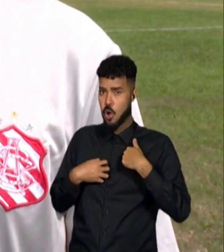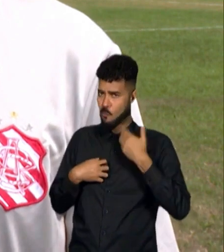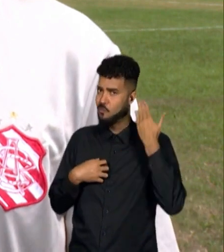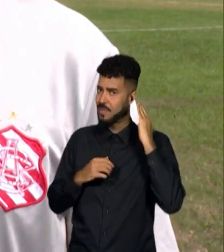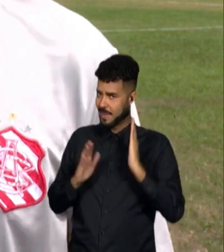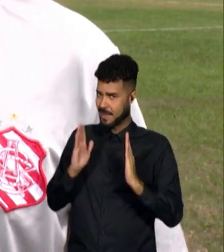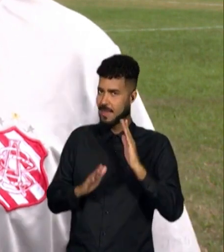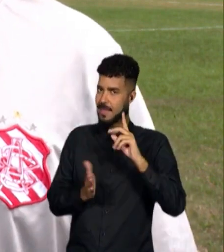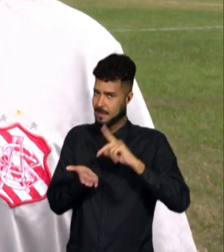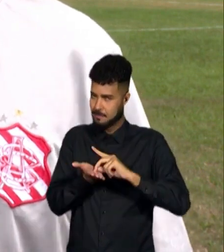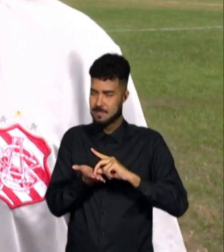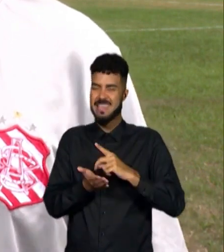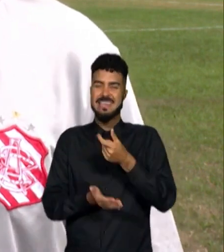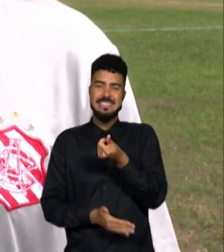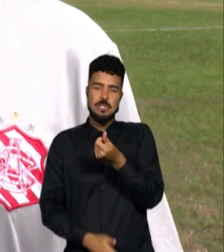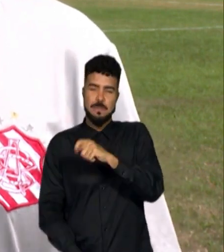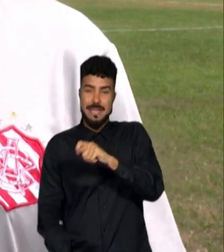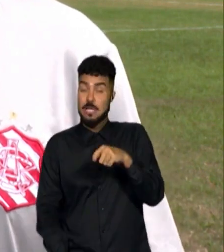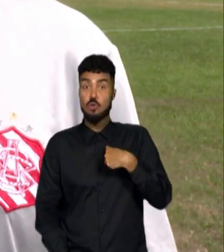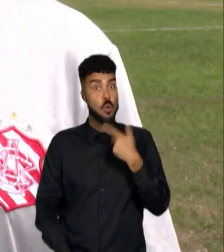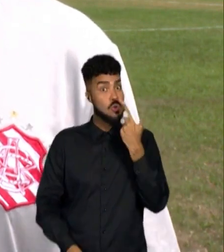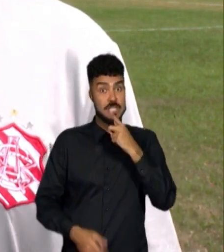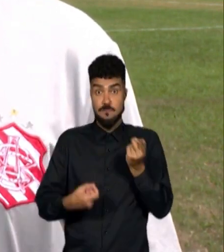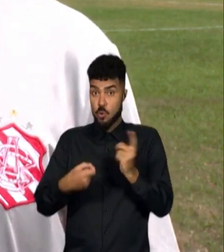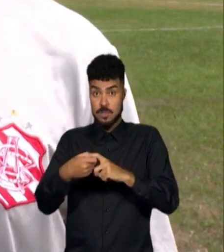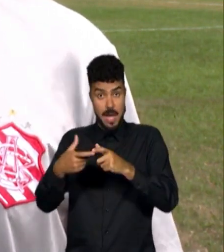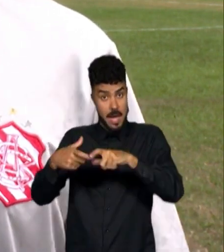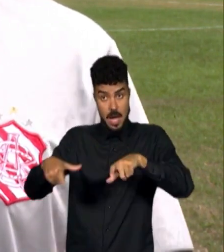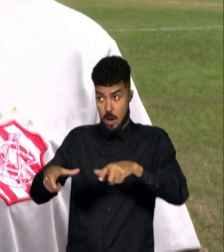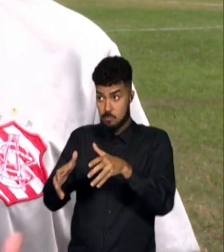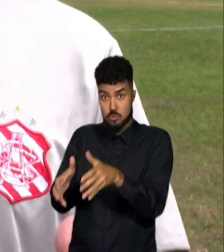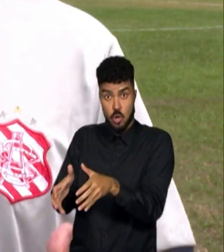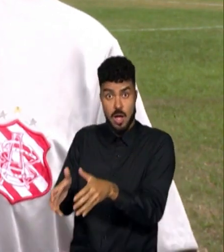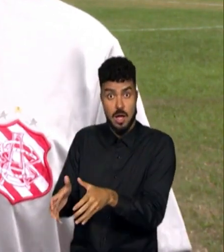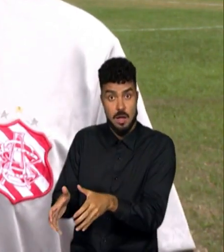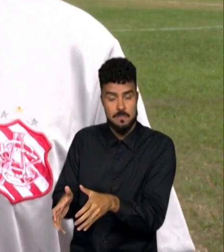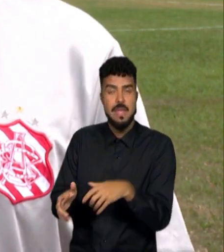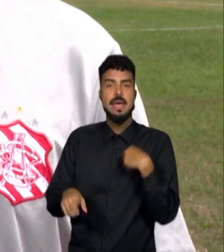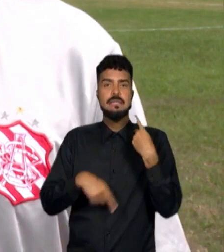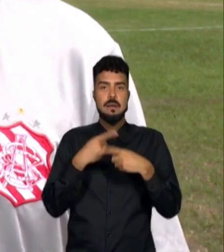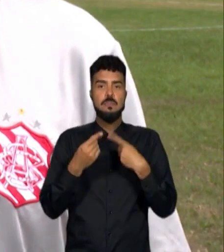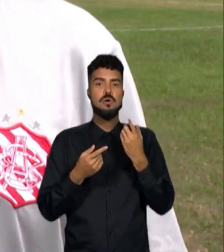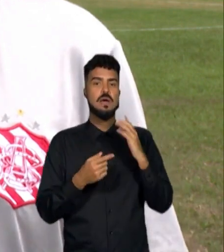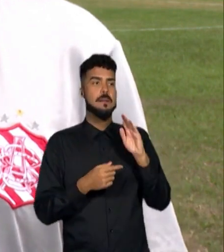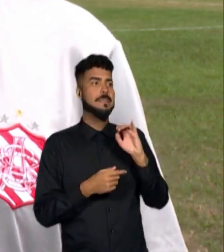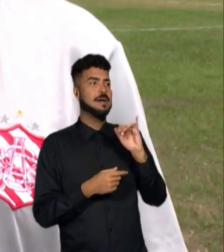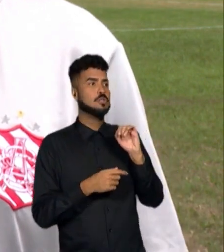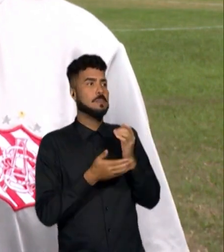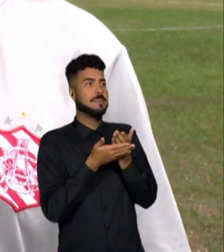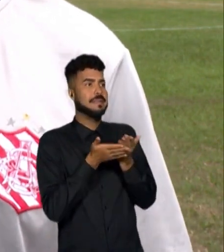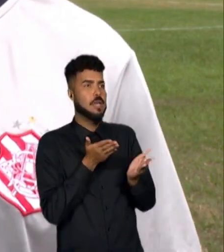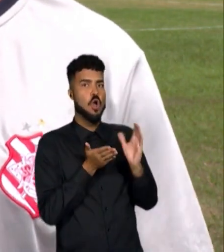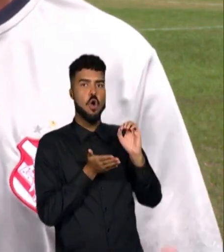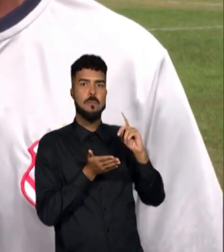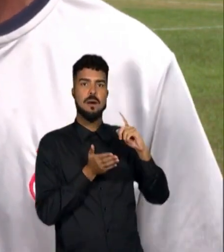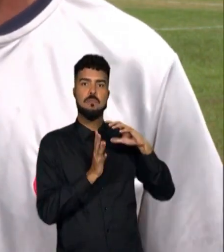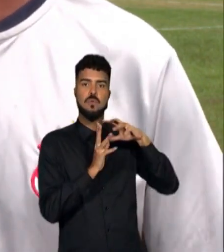e fiquei uns 6 meses sem conseguir jogar. Mas com o tempo o Baggio perdeu na Copa do Mundo. E o Baggio teve